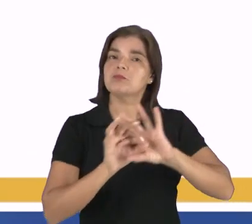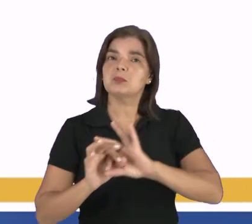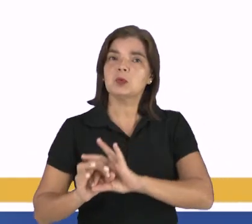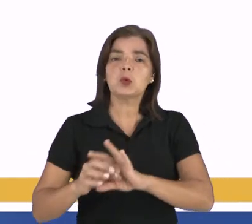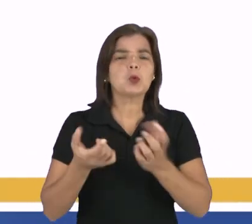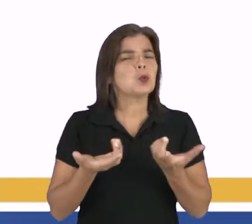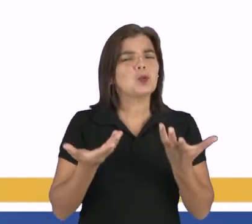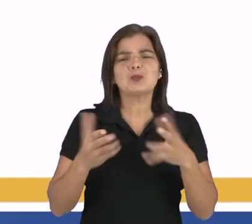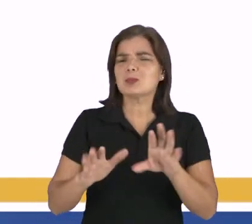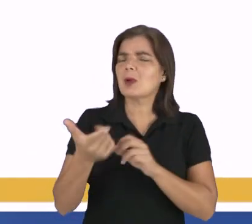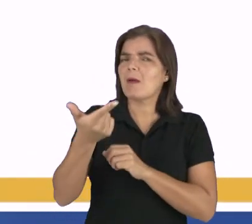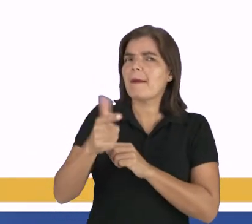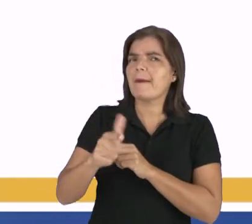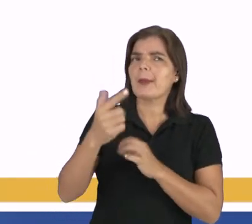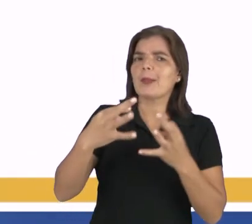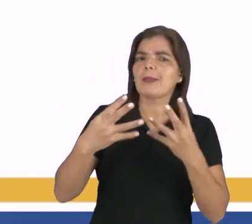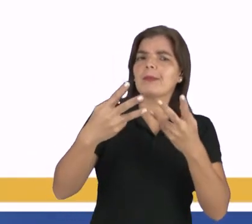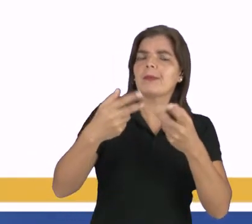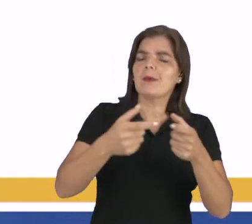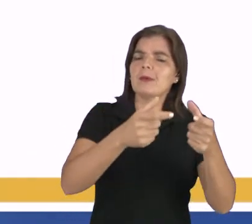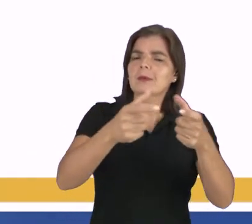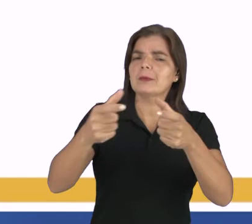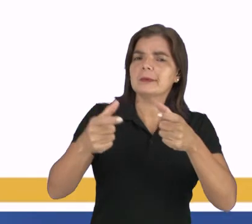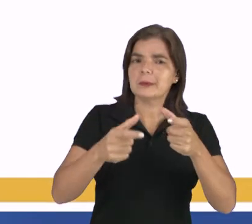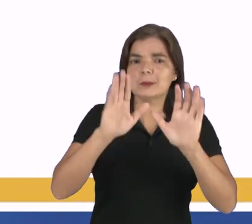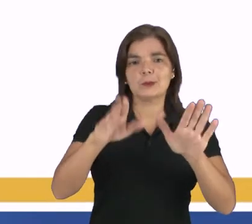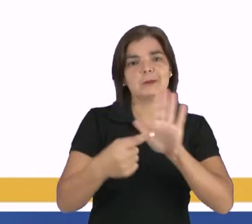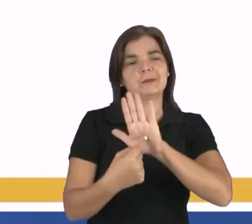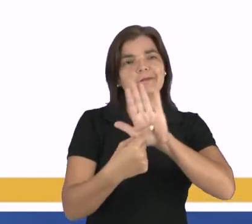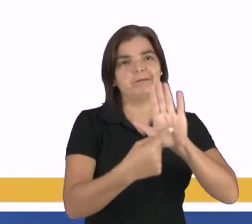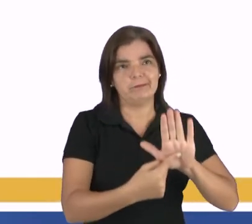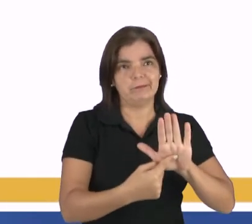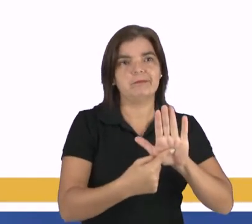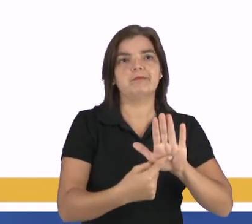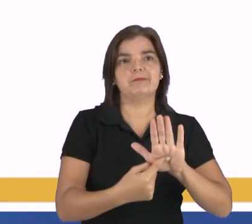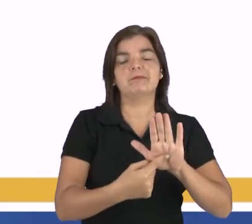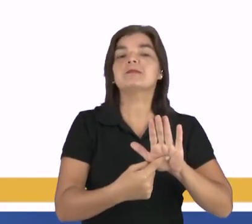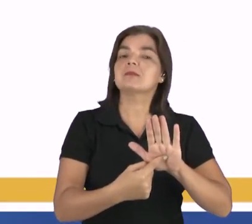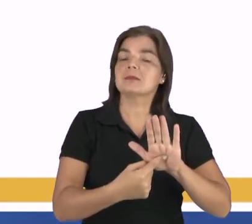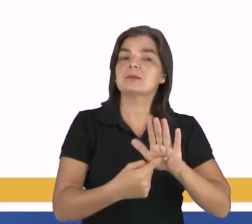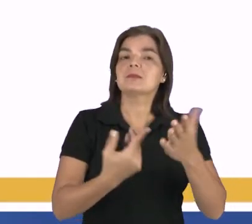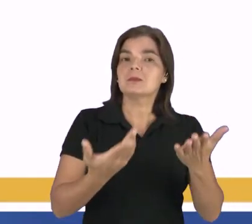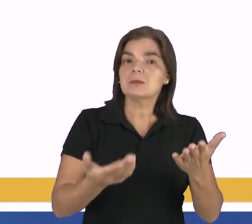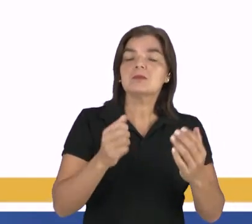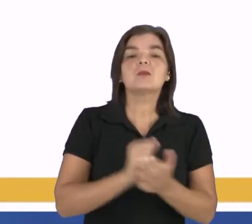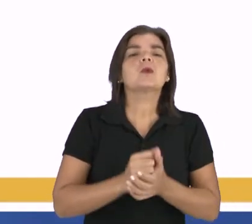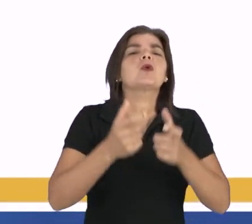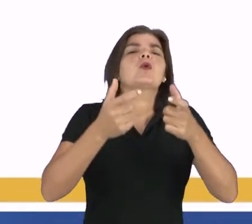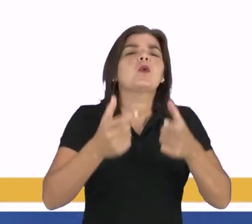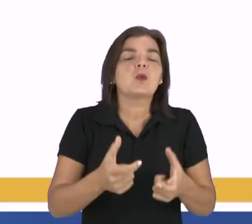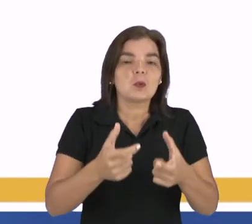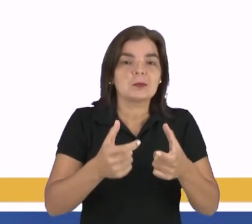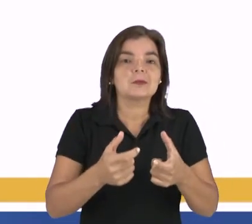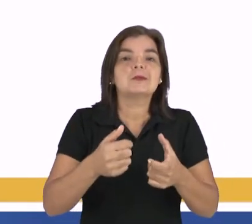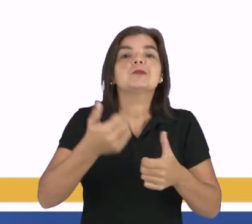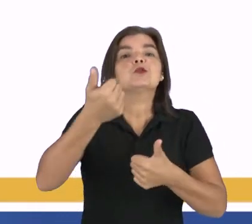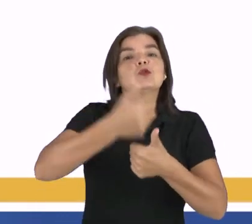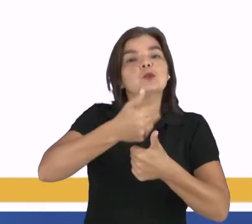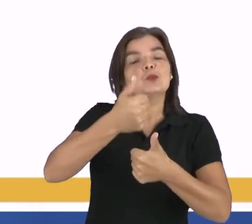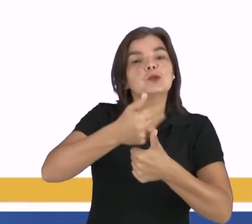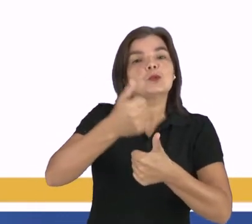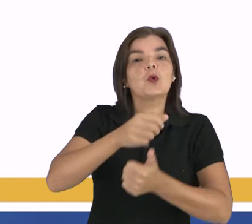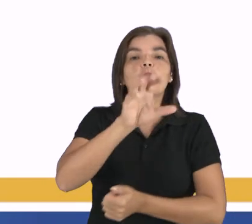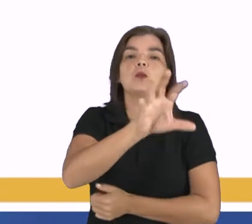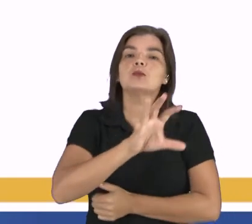não quero repetir todo aquele lugar que foi citado, certo? Então, aí, ó, onde está no lugar de quê?